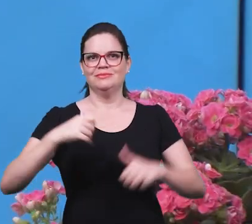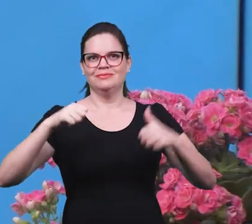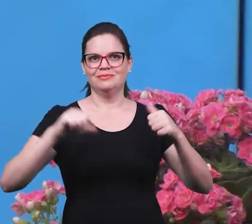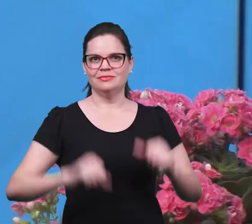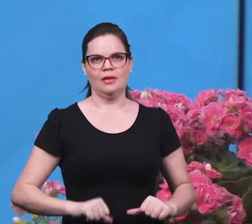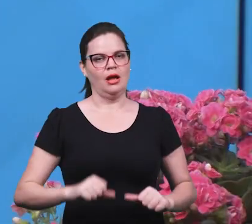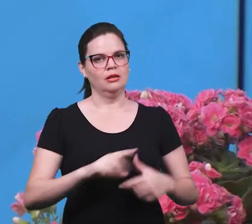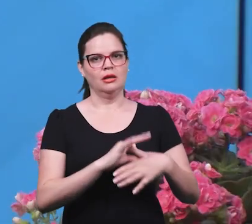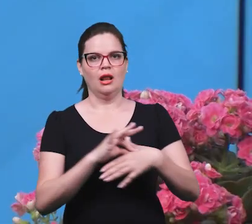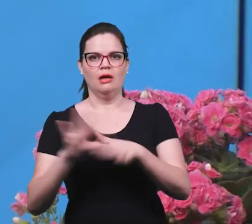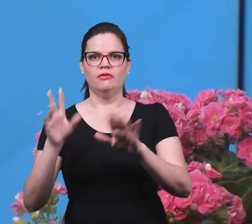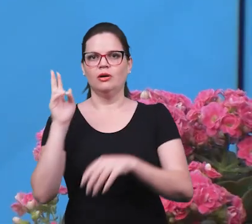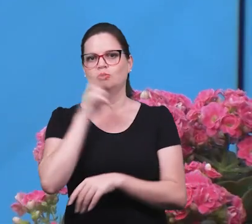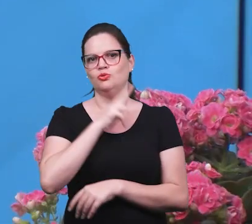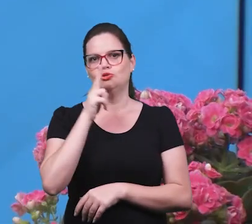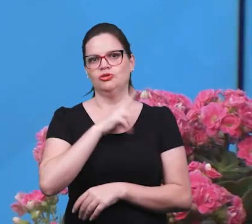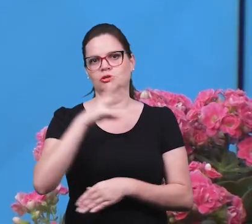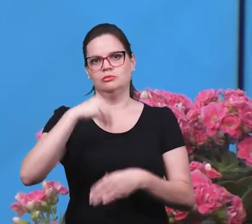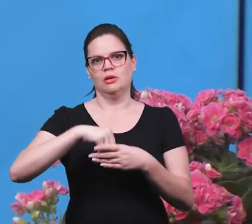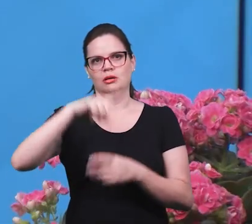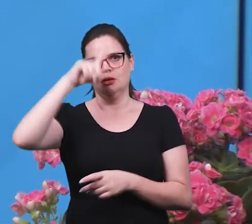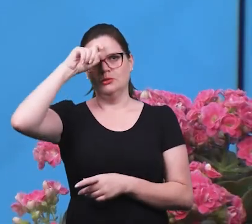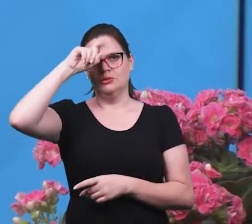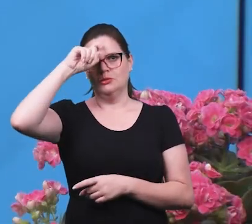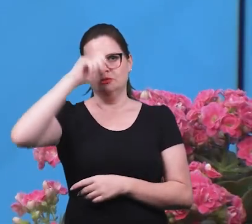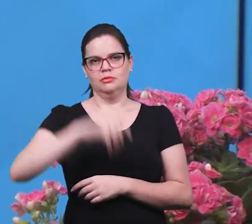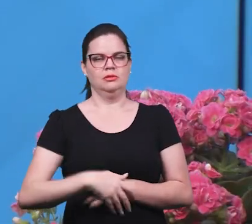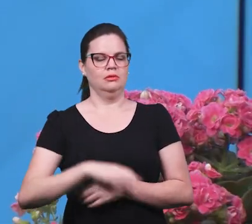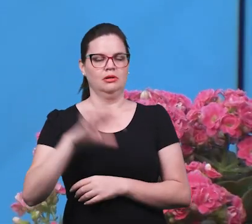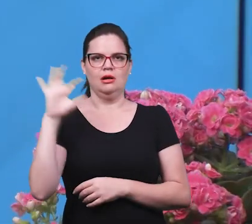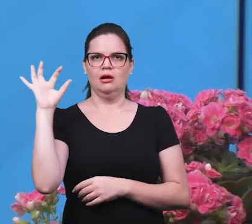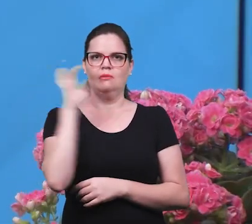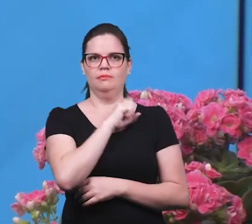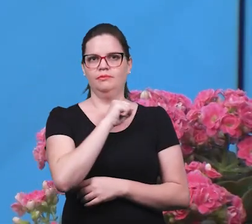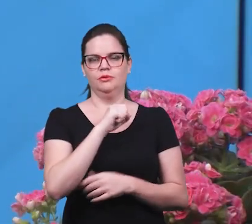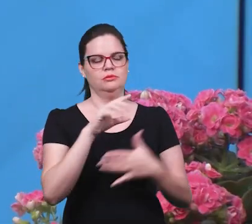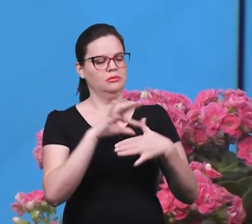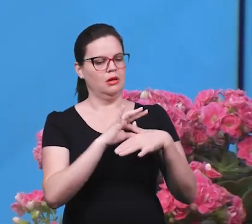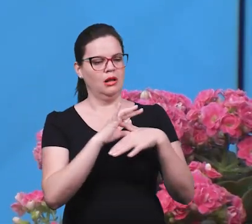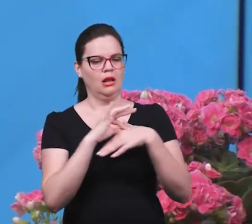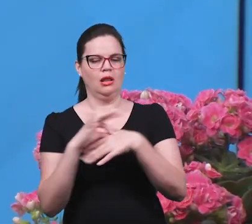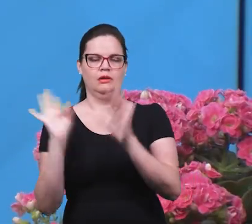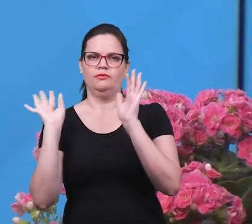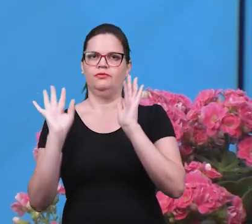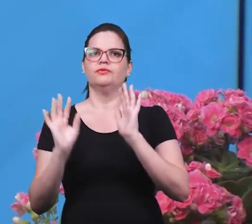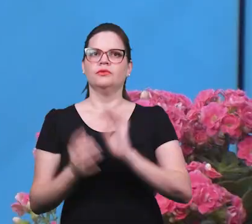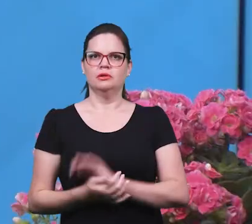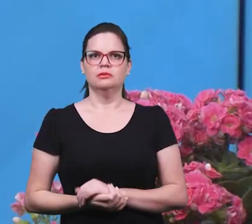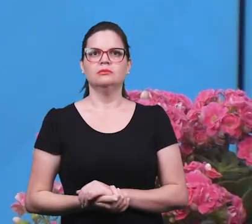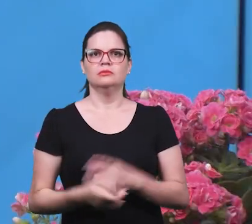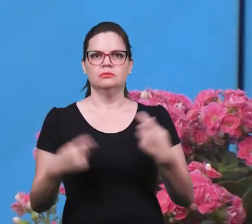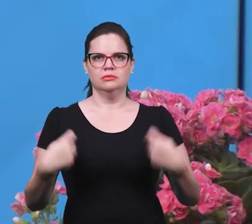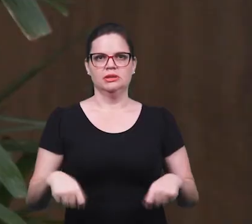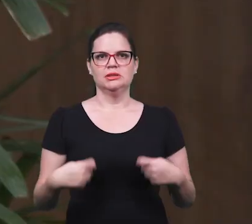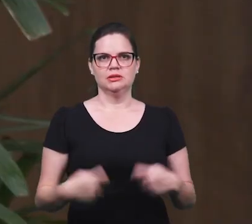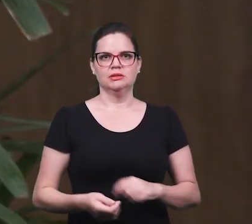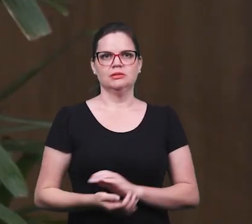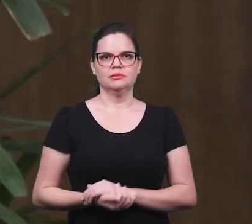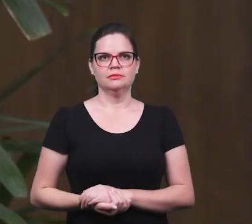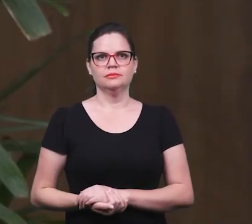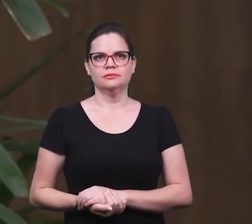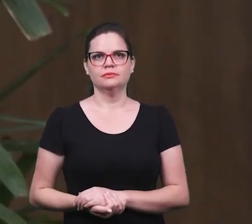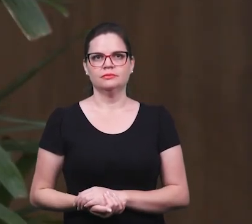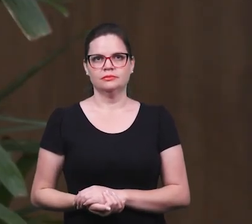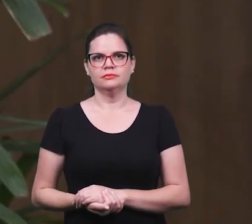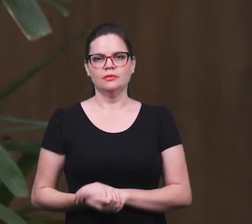frio. Então, isso daí já imediatamente é uma emergência, precisa procurar o pronto-socorro. Sim. Então,